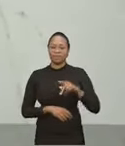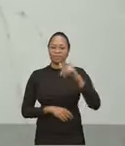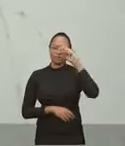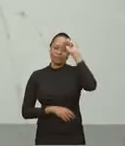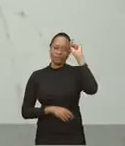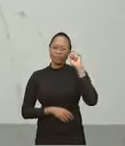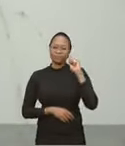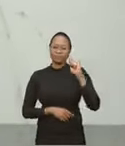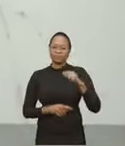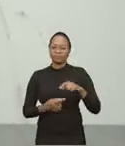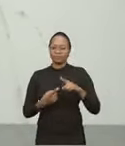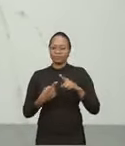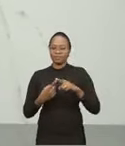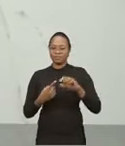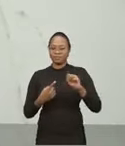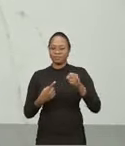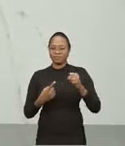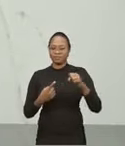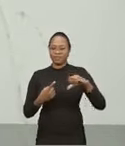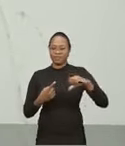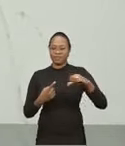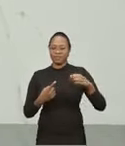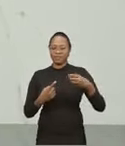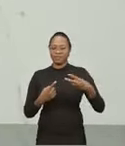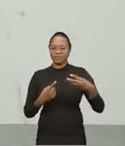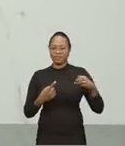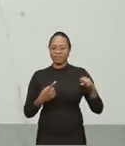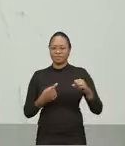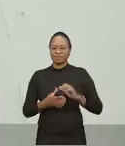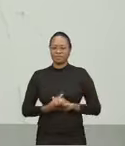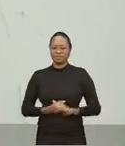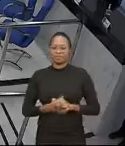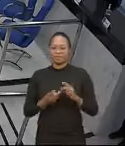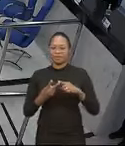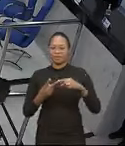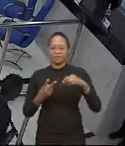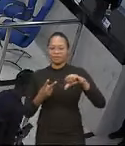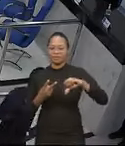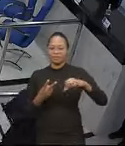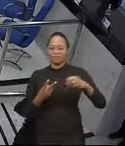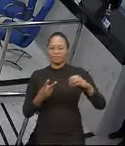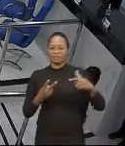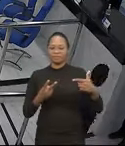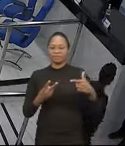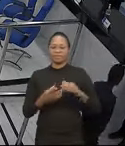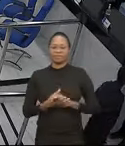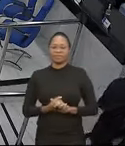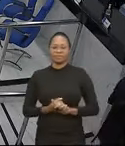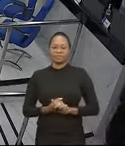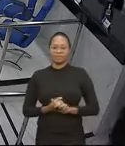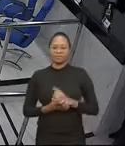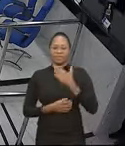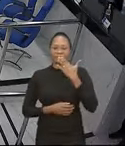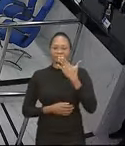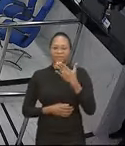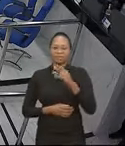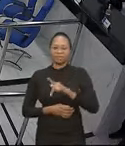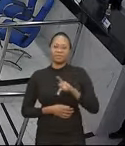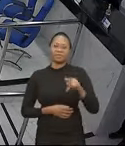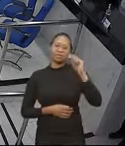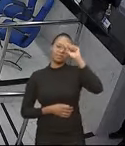891. E de número 902, em discussão, peço aqui a nova professora